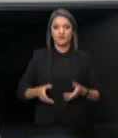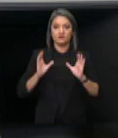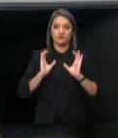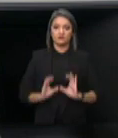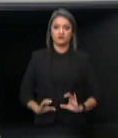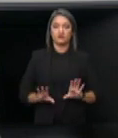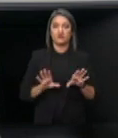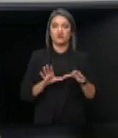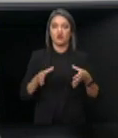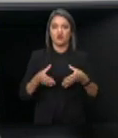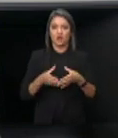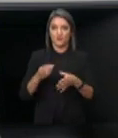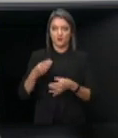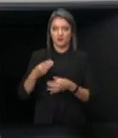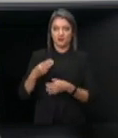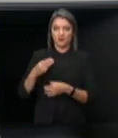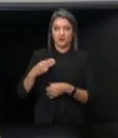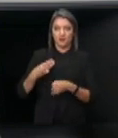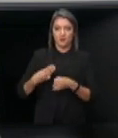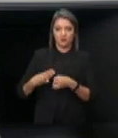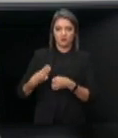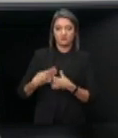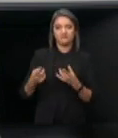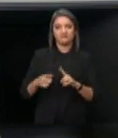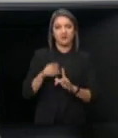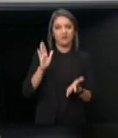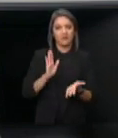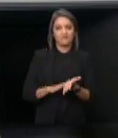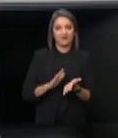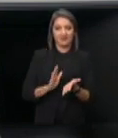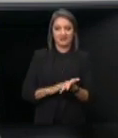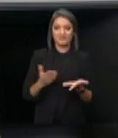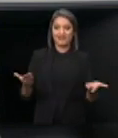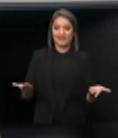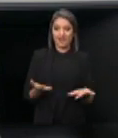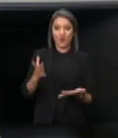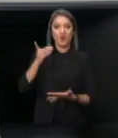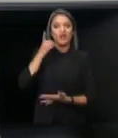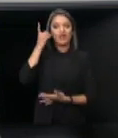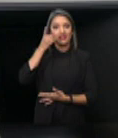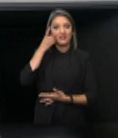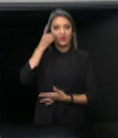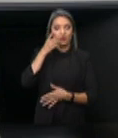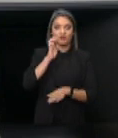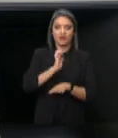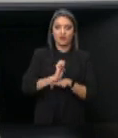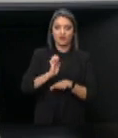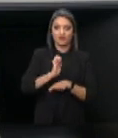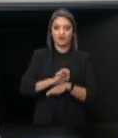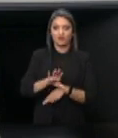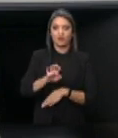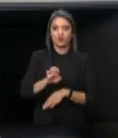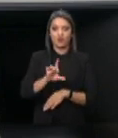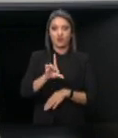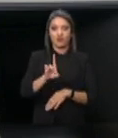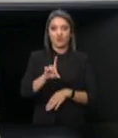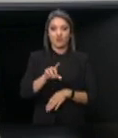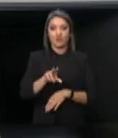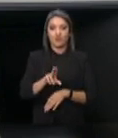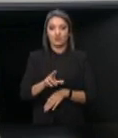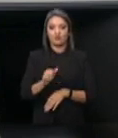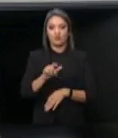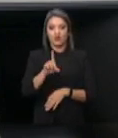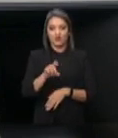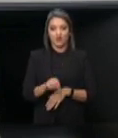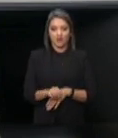Câmara Municipal também dando os parabéns tal agora deputado estadual Eduardo um atrás do suplicida